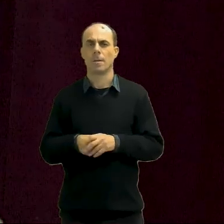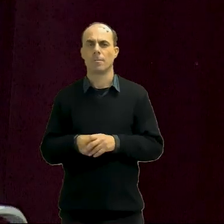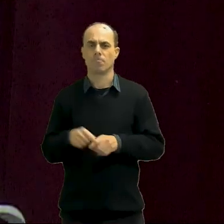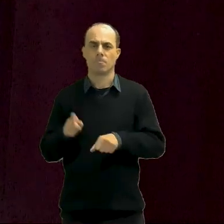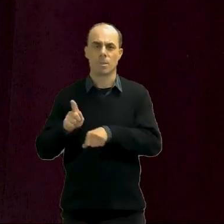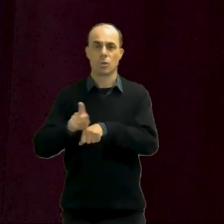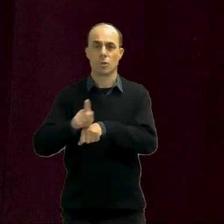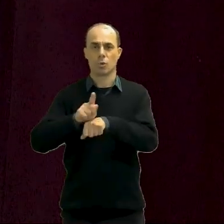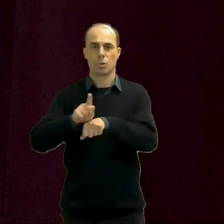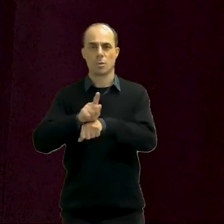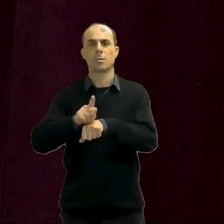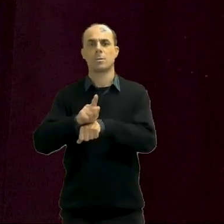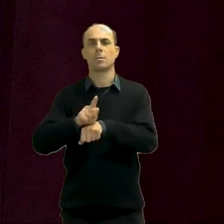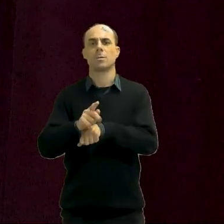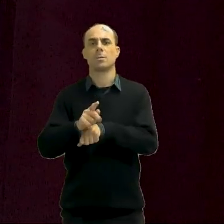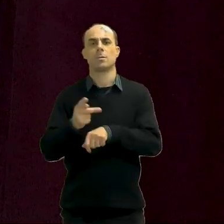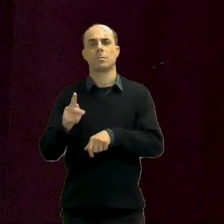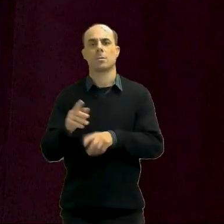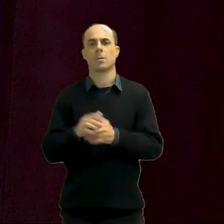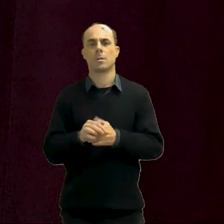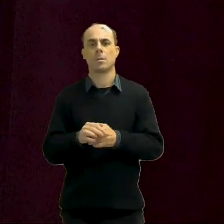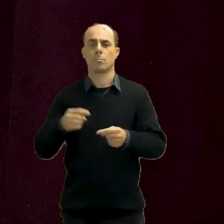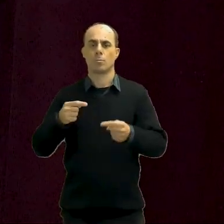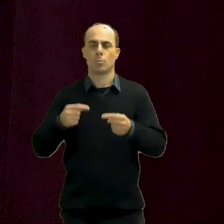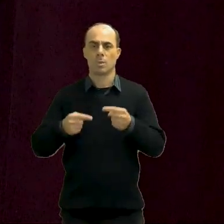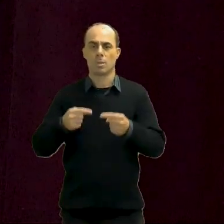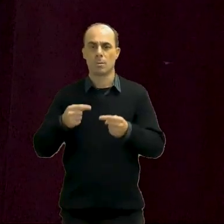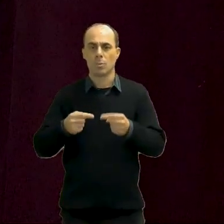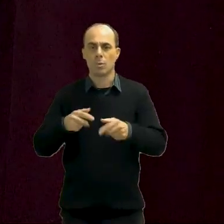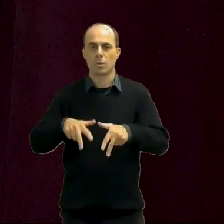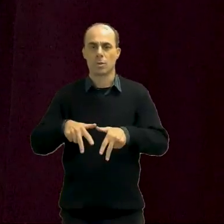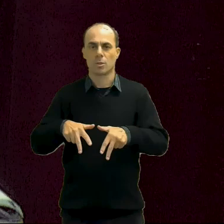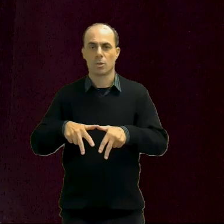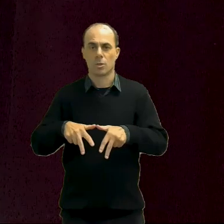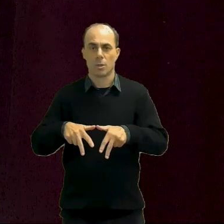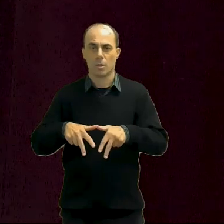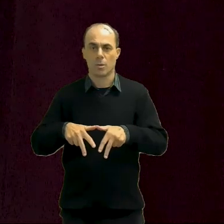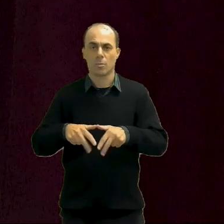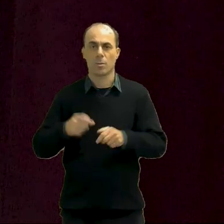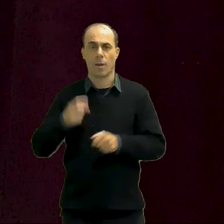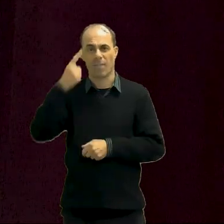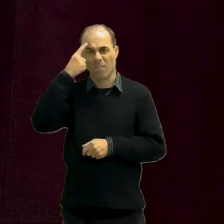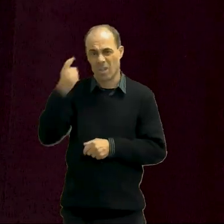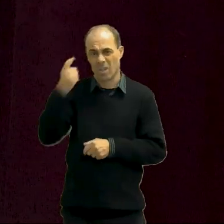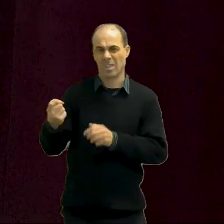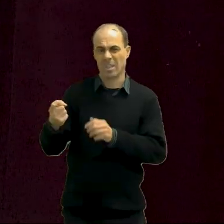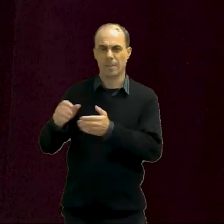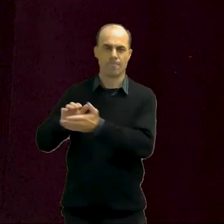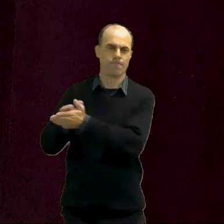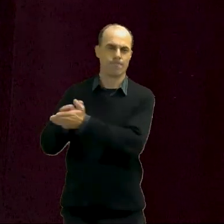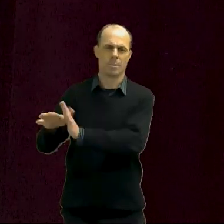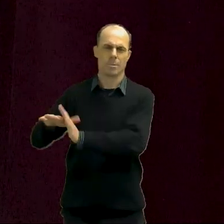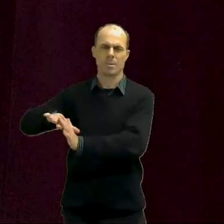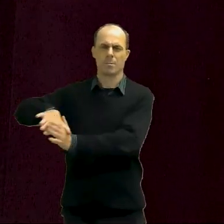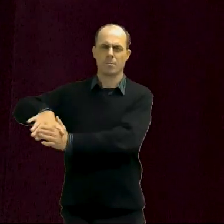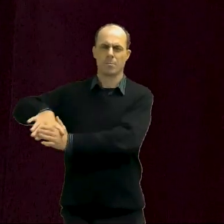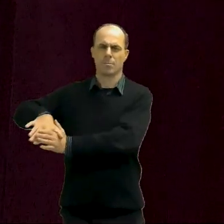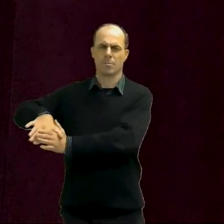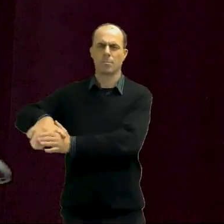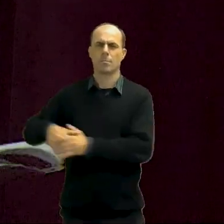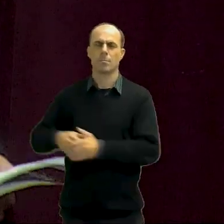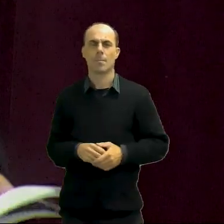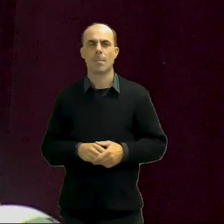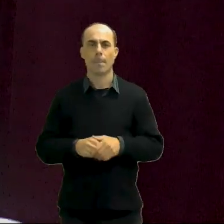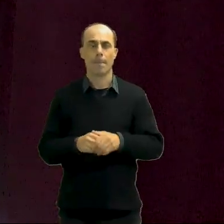dele é a política de gênero né combateu a violência política de gênero e